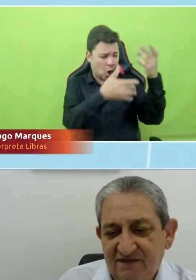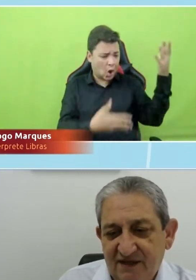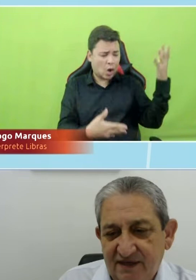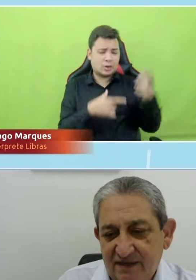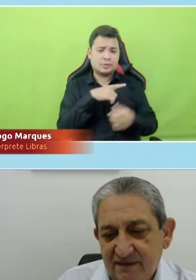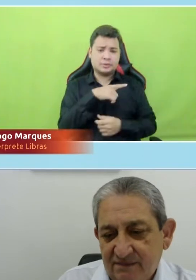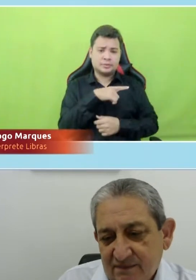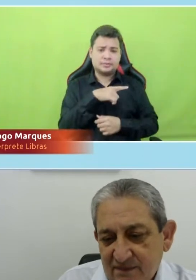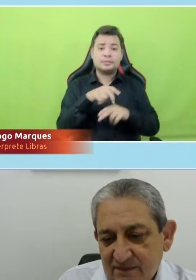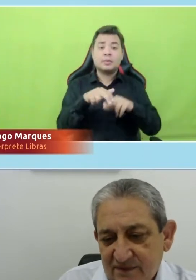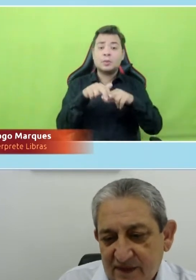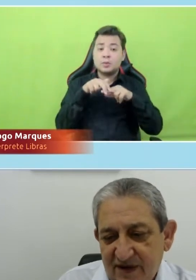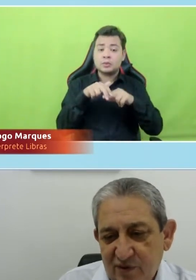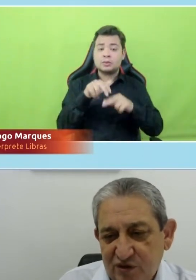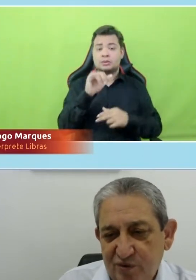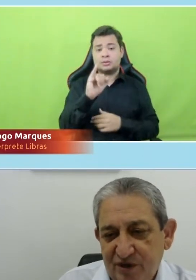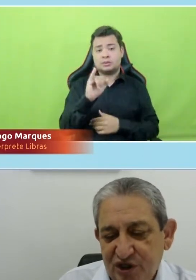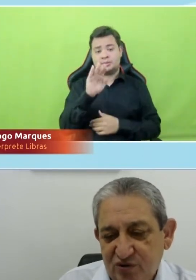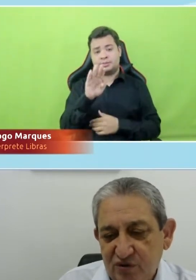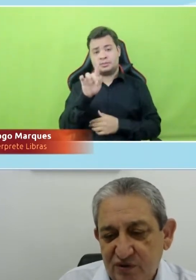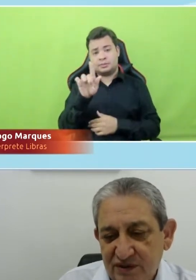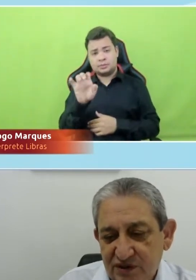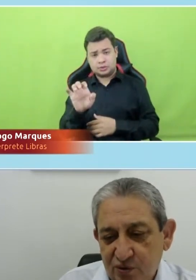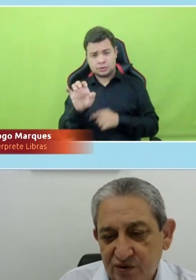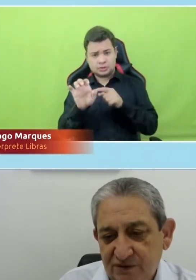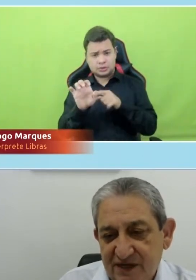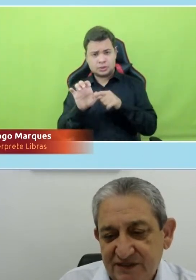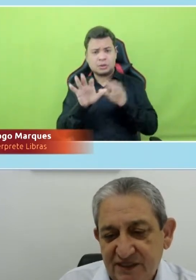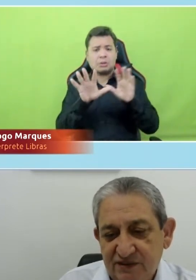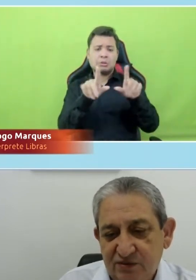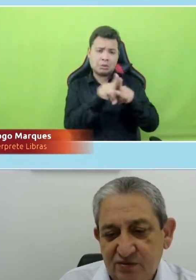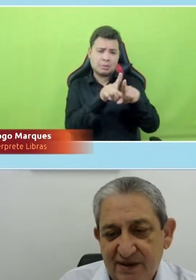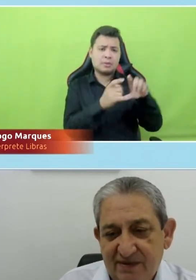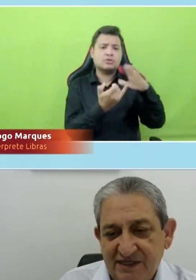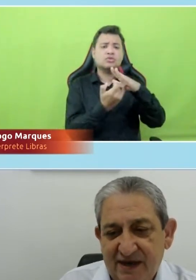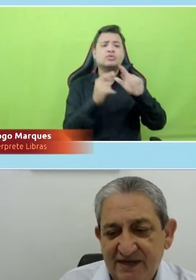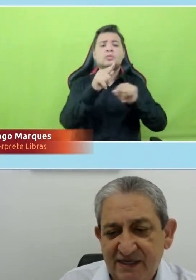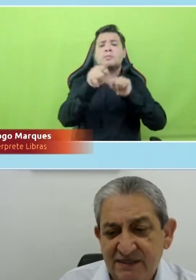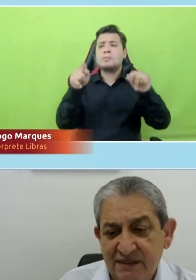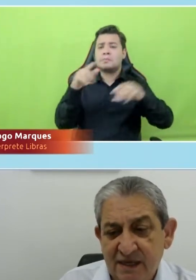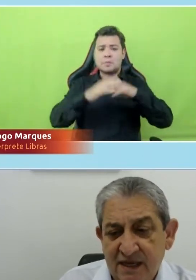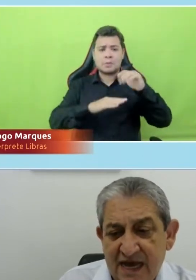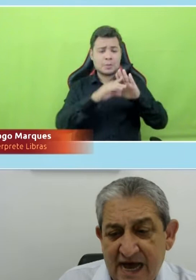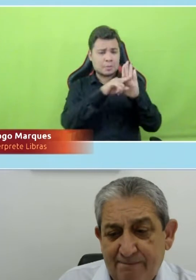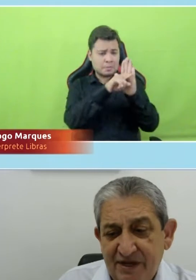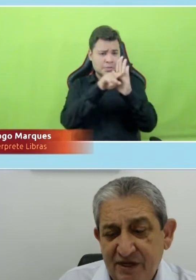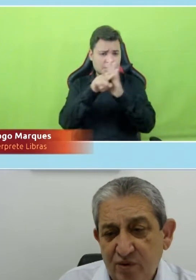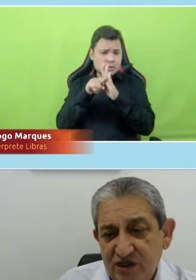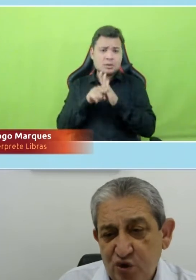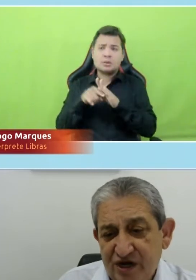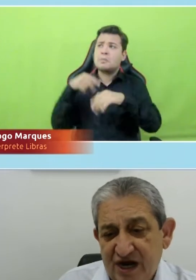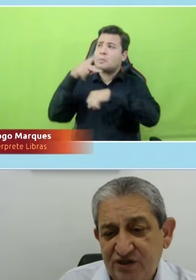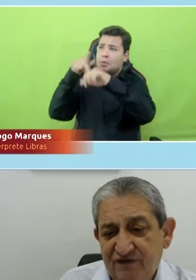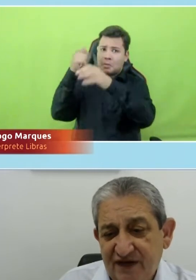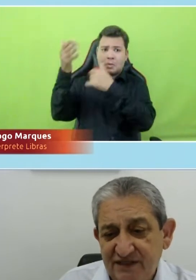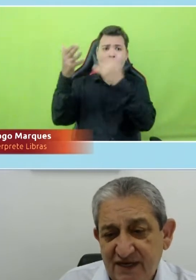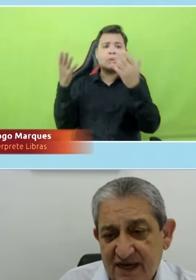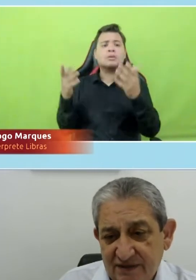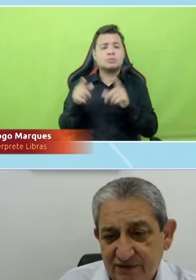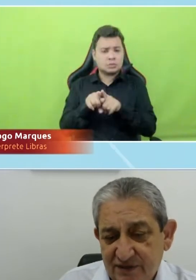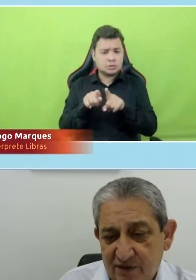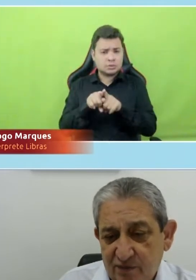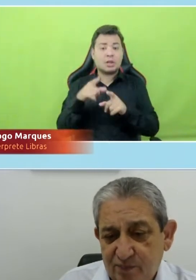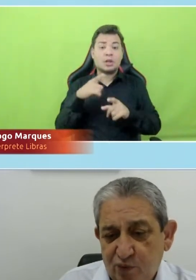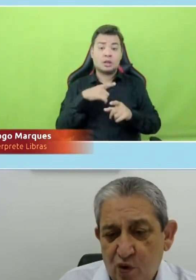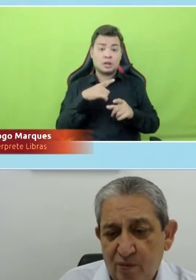teve que, também não é só o IBGE, todos os institutos de pesquisa dos demais países aplicam questionários